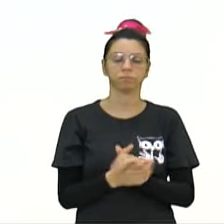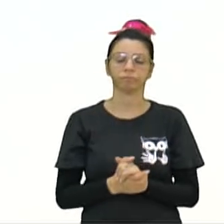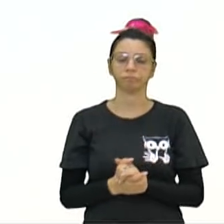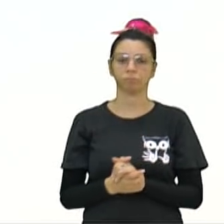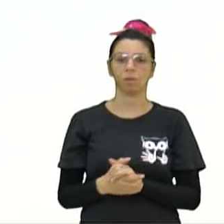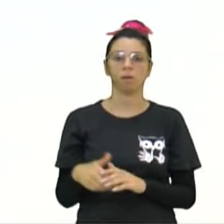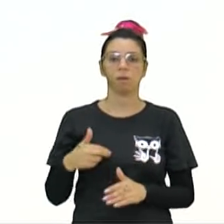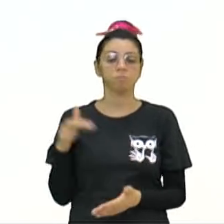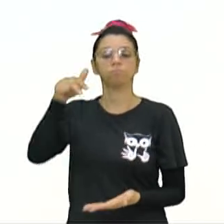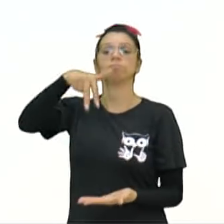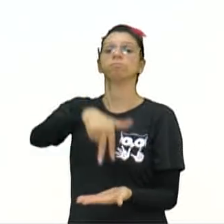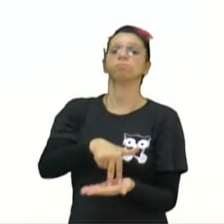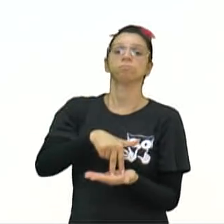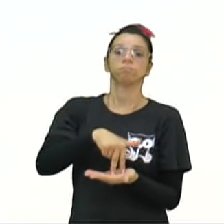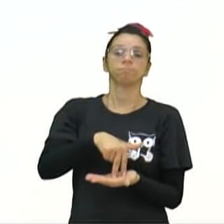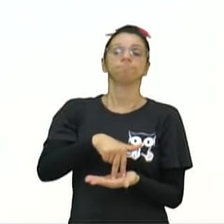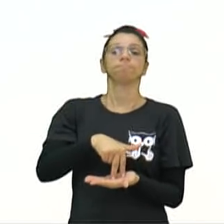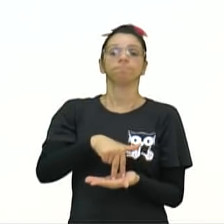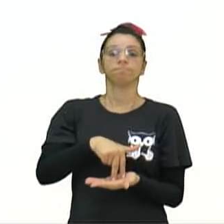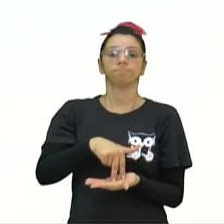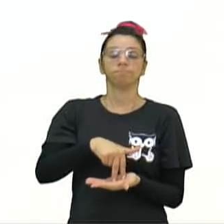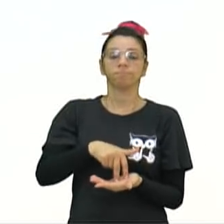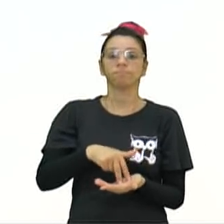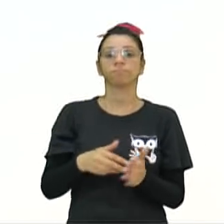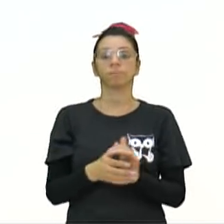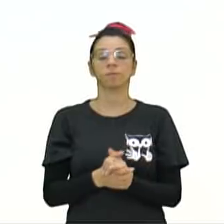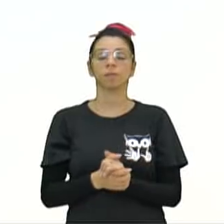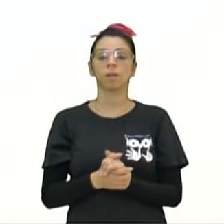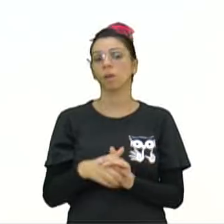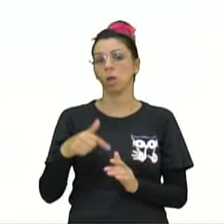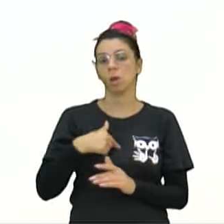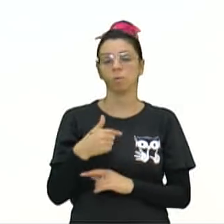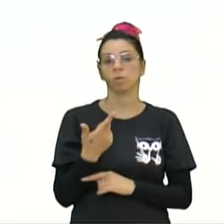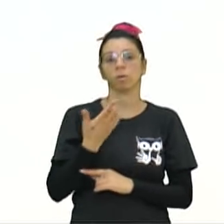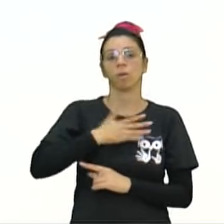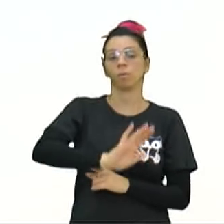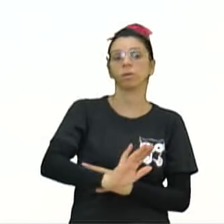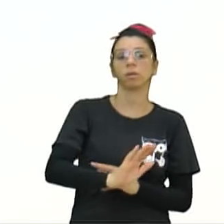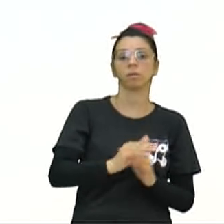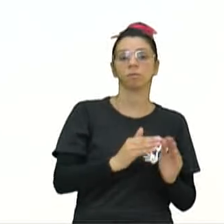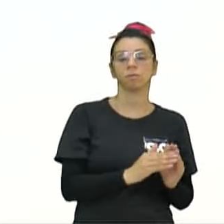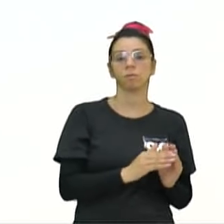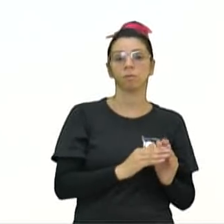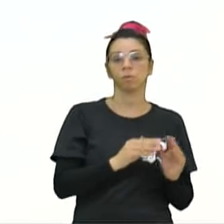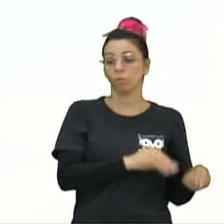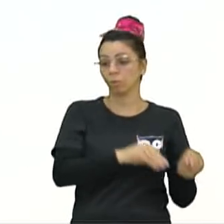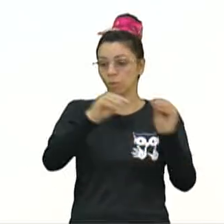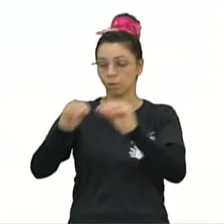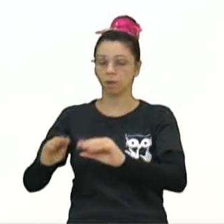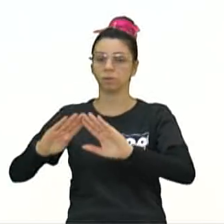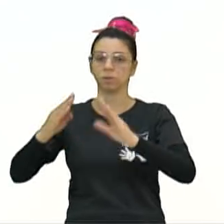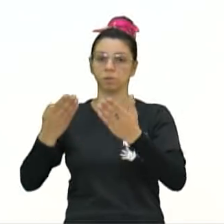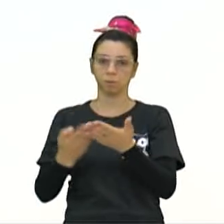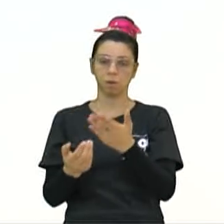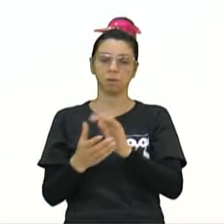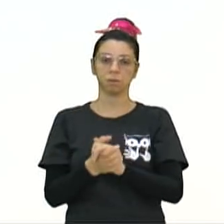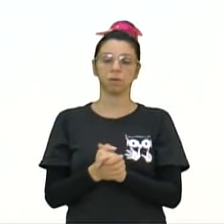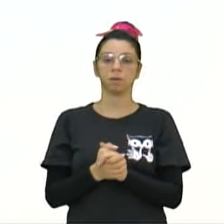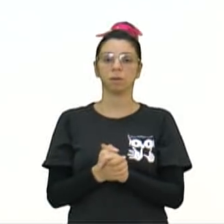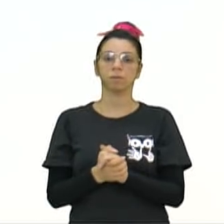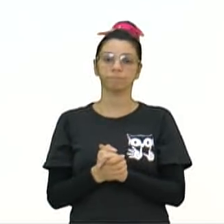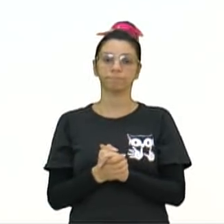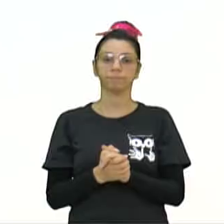essas coisas e, ao invés de trocar de escola, apenas mudei o meu turno de estudo. A minha escola não